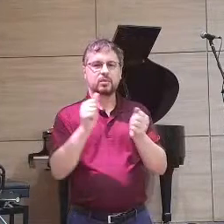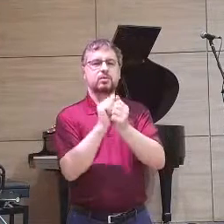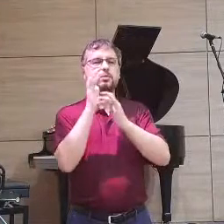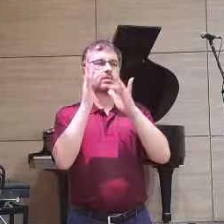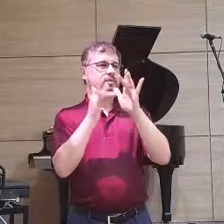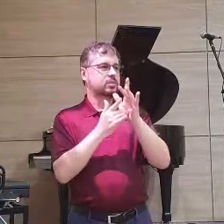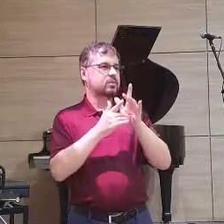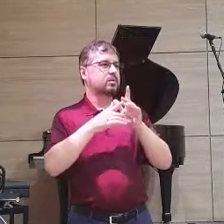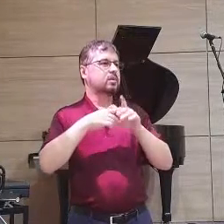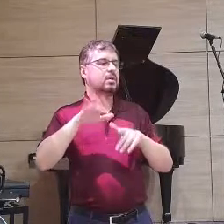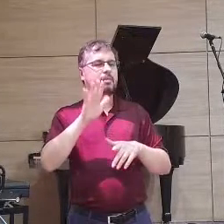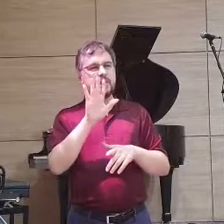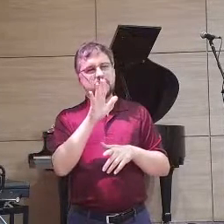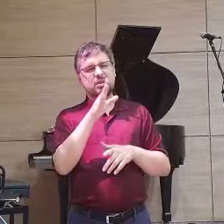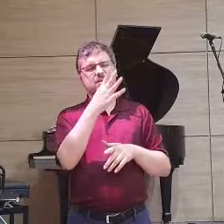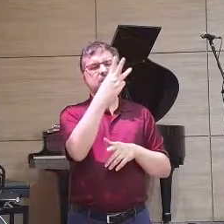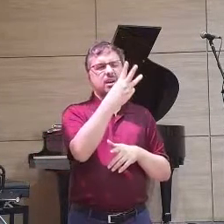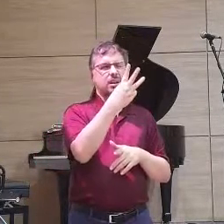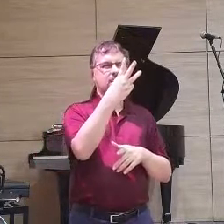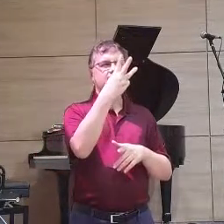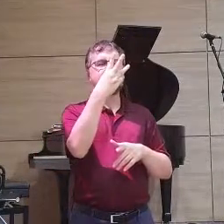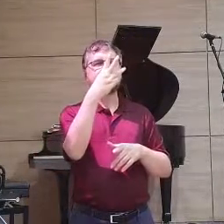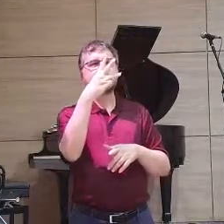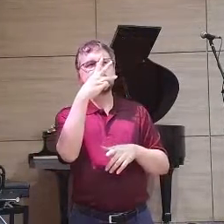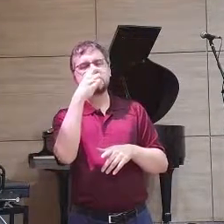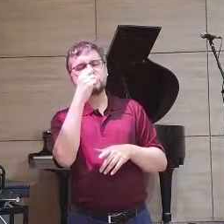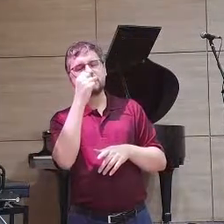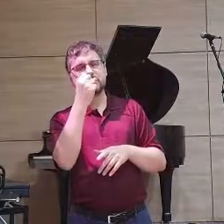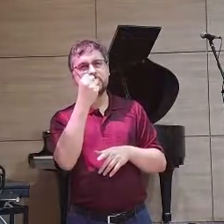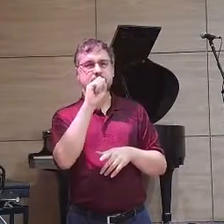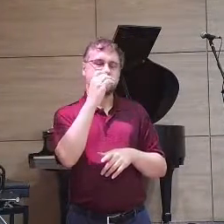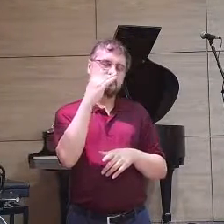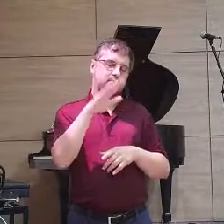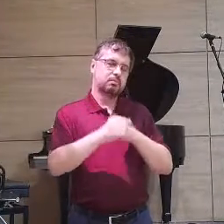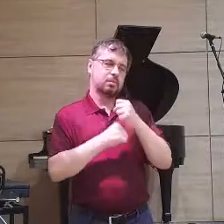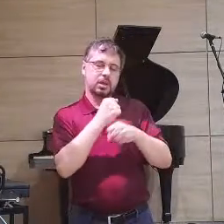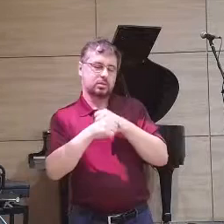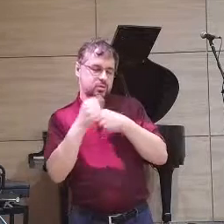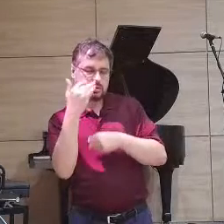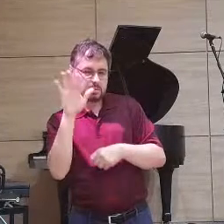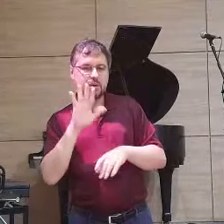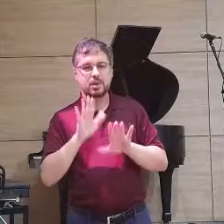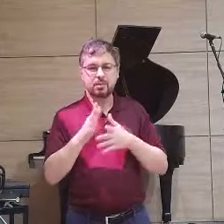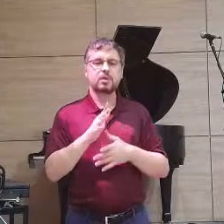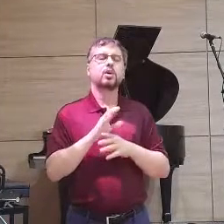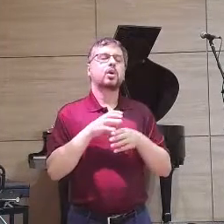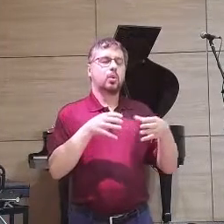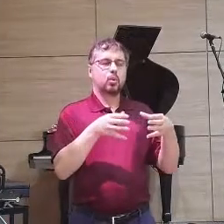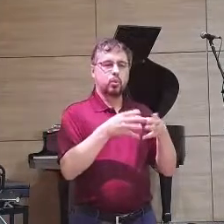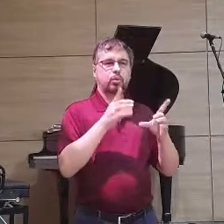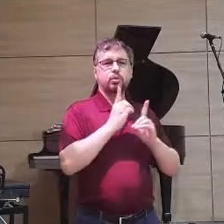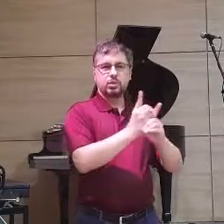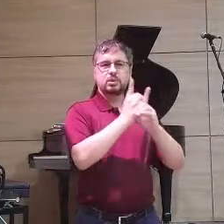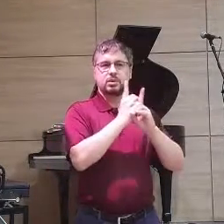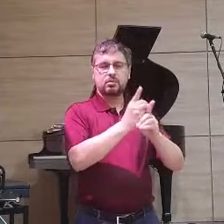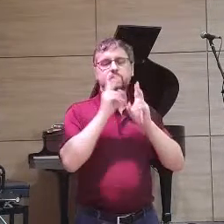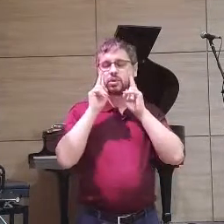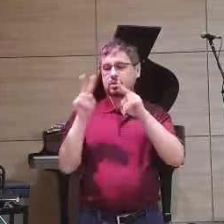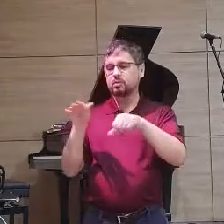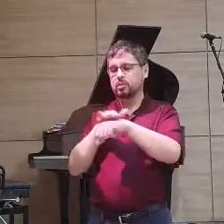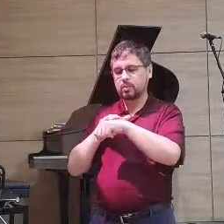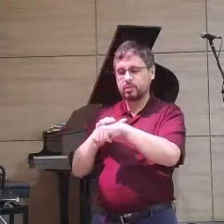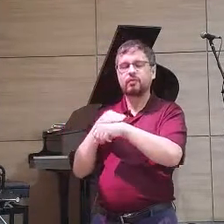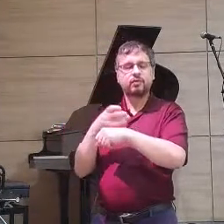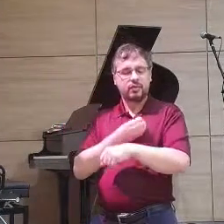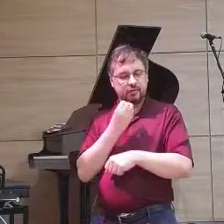e meio pelo menos mas aí eles ainda tinha a sua mentalidade o seu inconsciente coletivo afixado